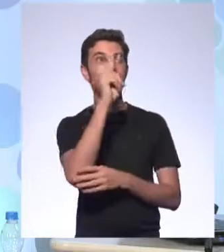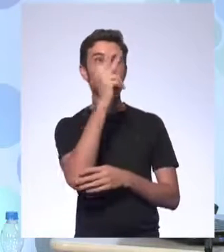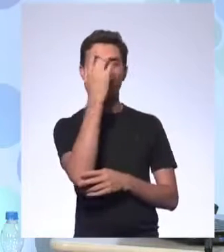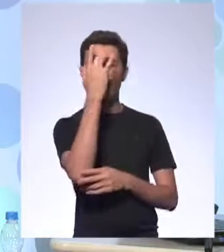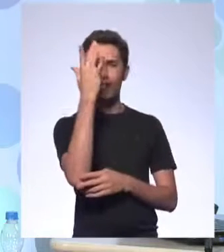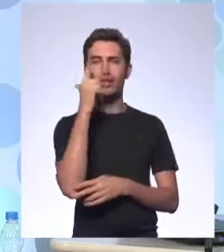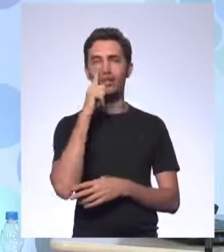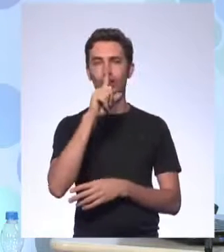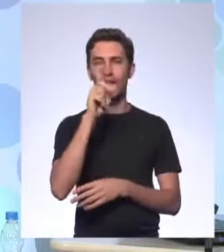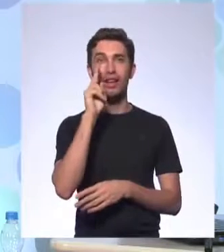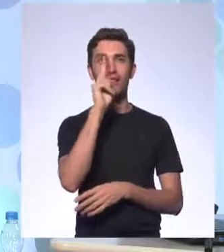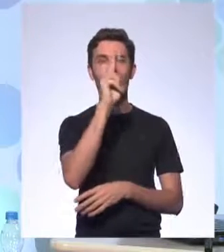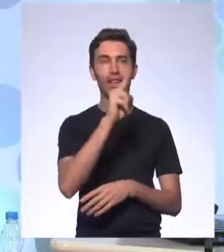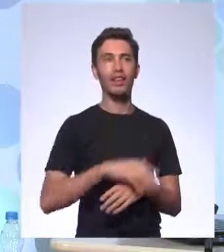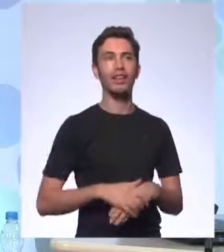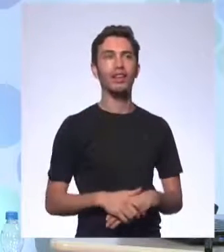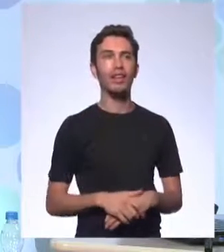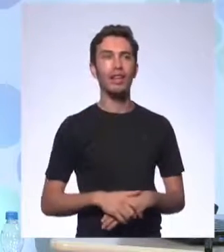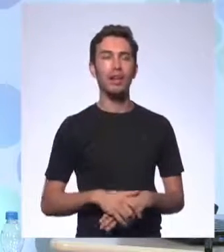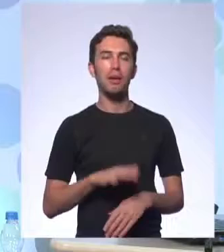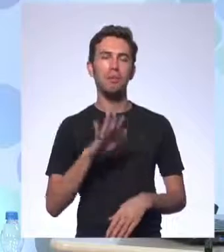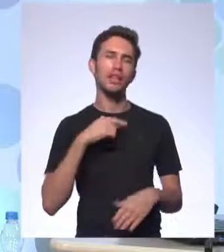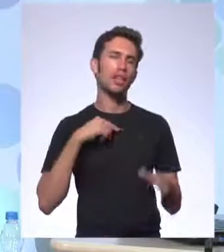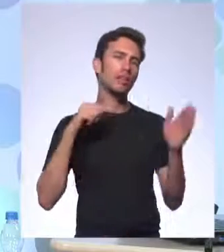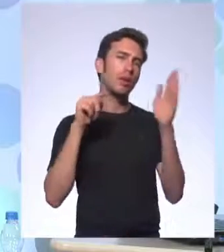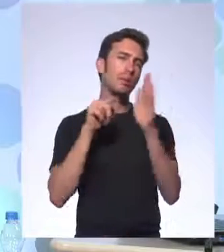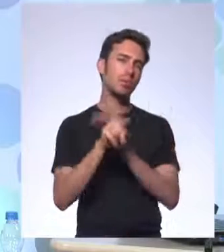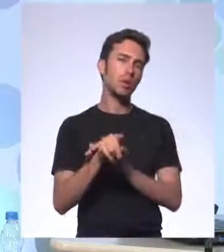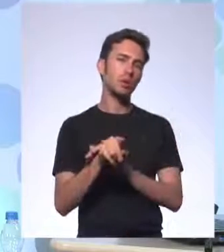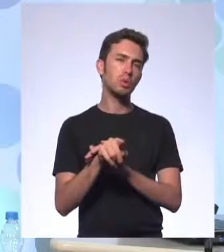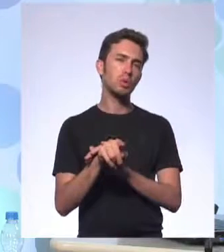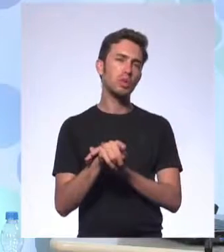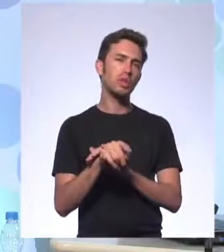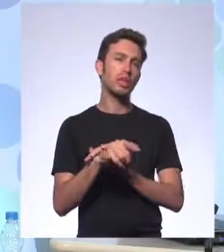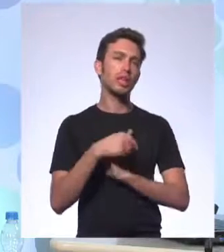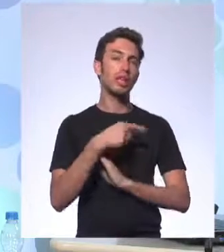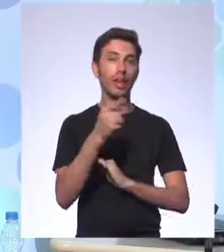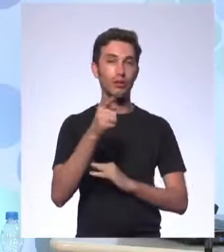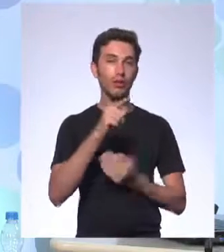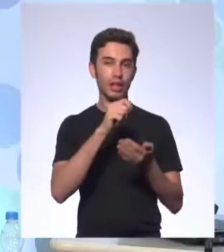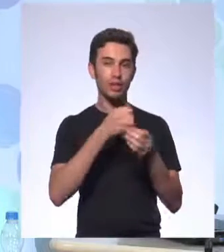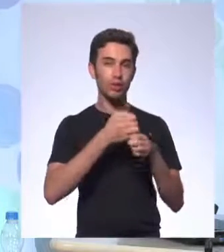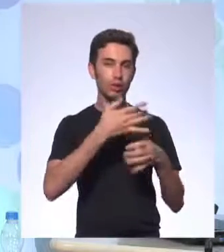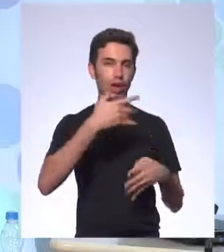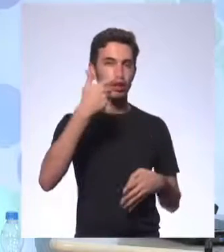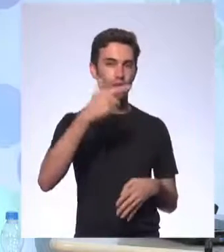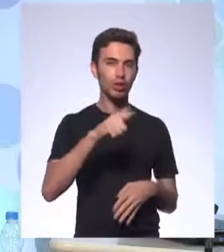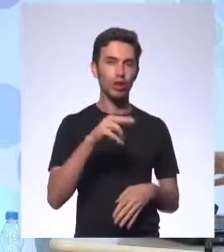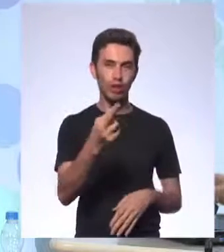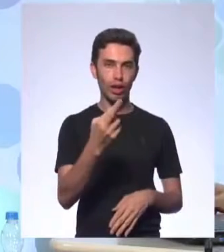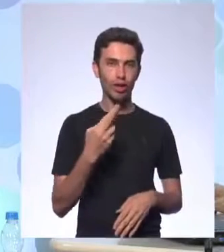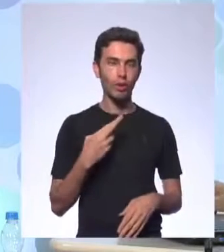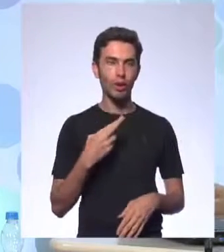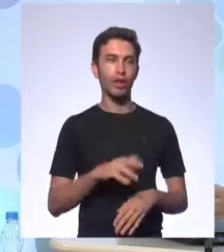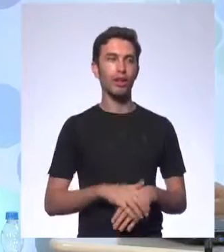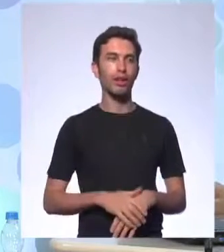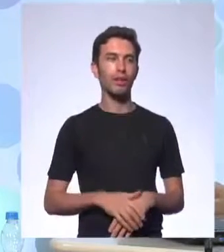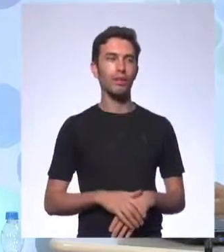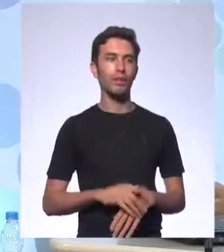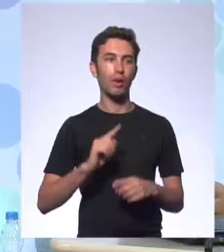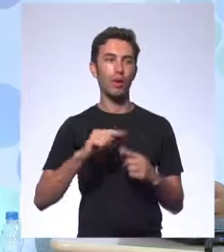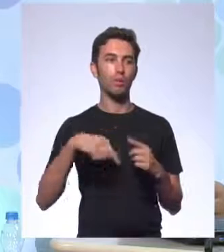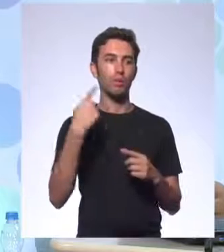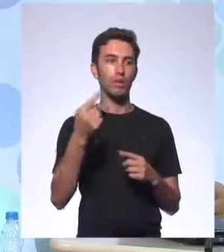observáveis, mas aí eu tenho um questionamento a fazer, que é para você escrever no chat novamente aí, é o próximo